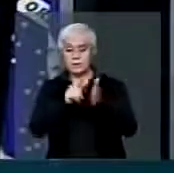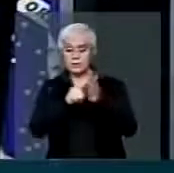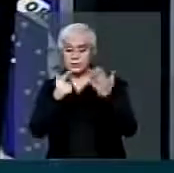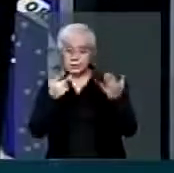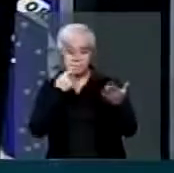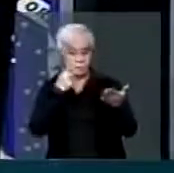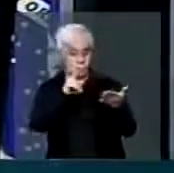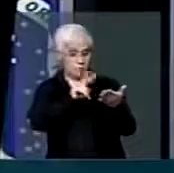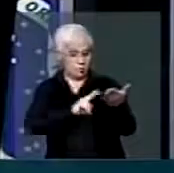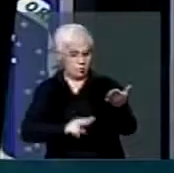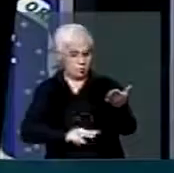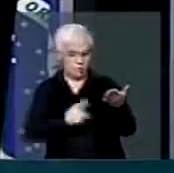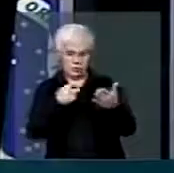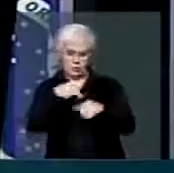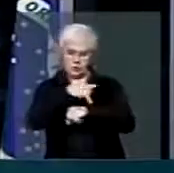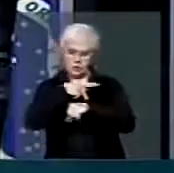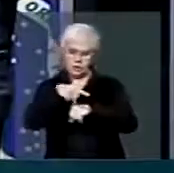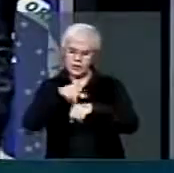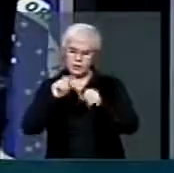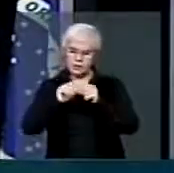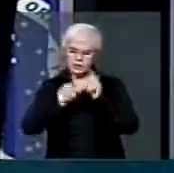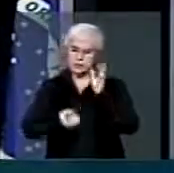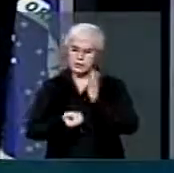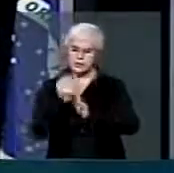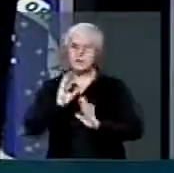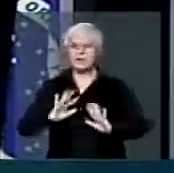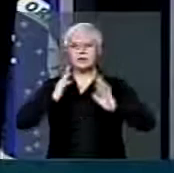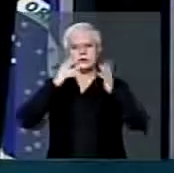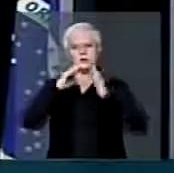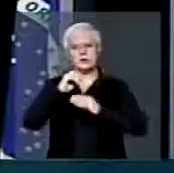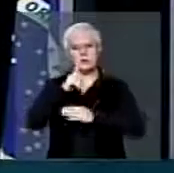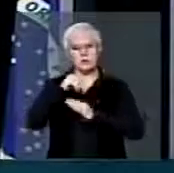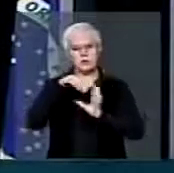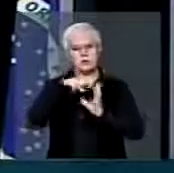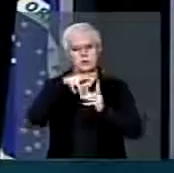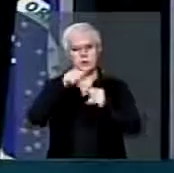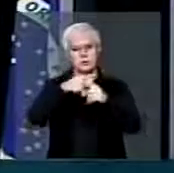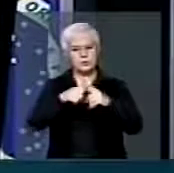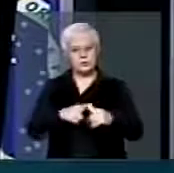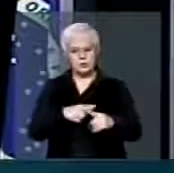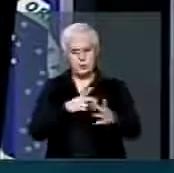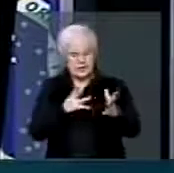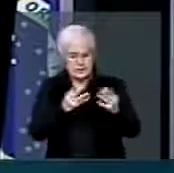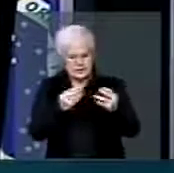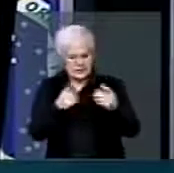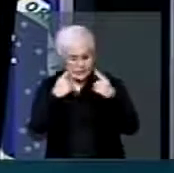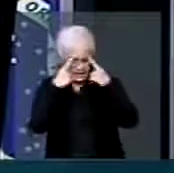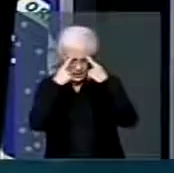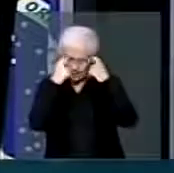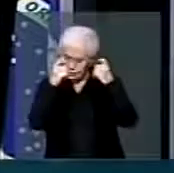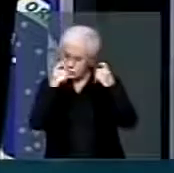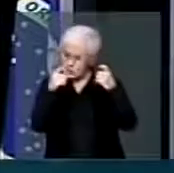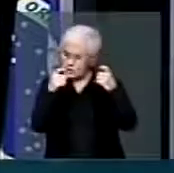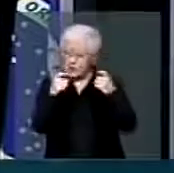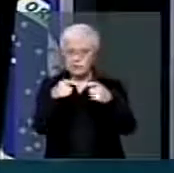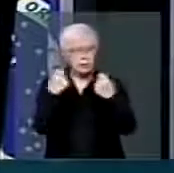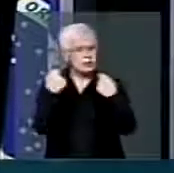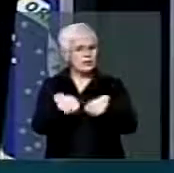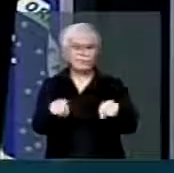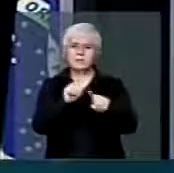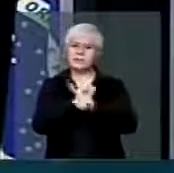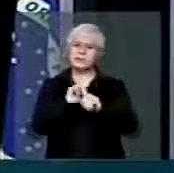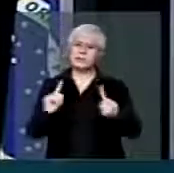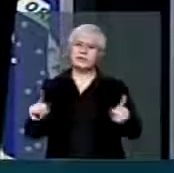realizando esta Copa possa estar vendo tanta violência, violência nas ruas do